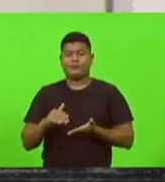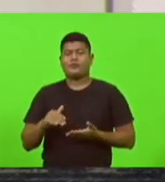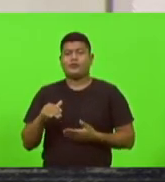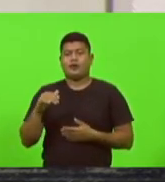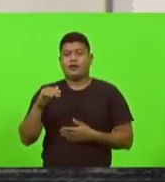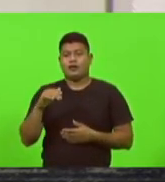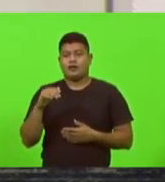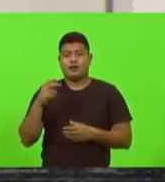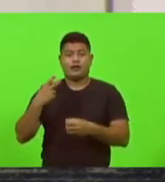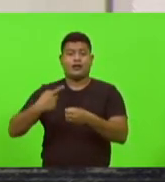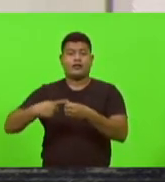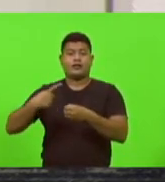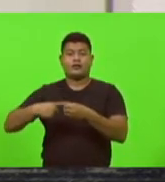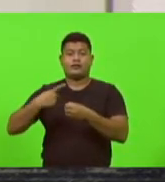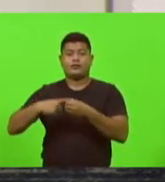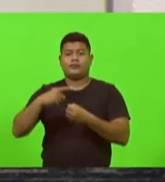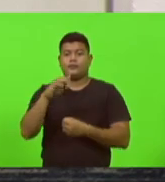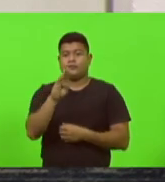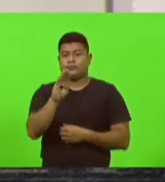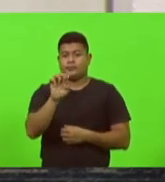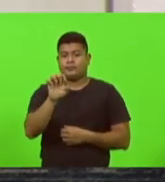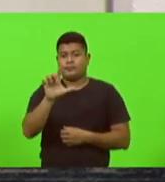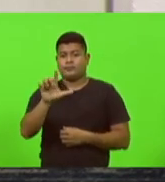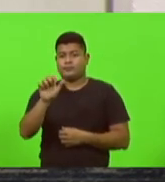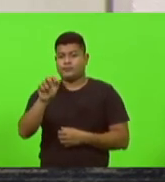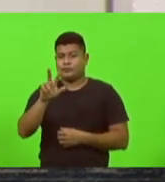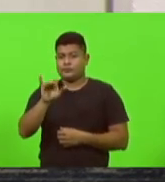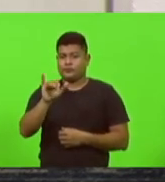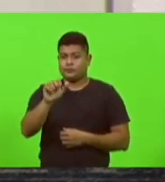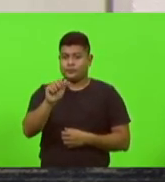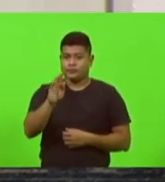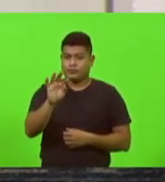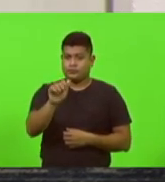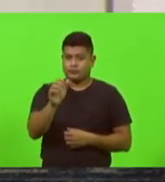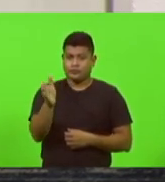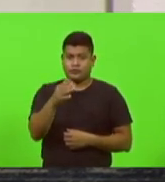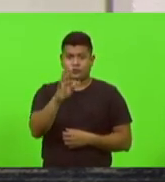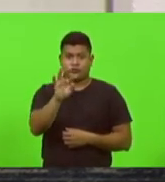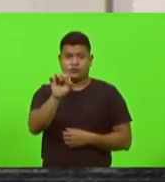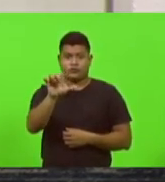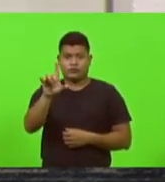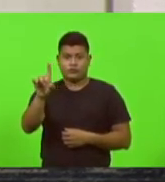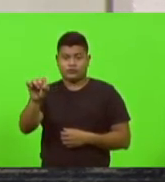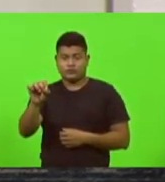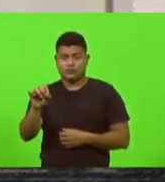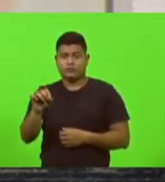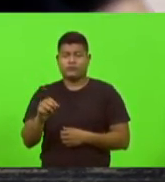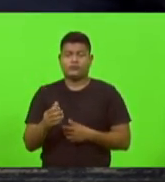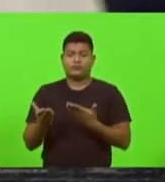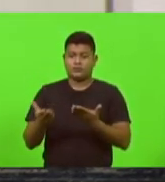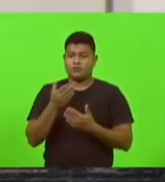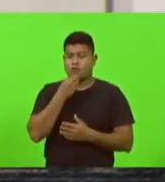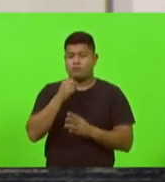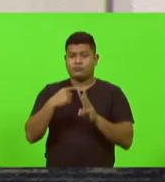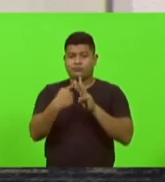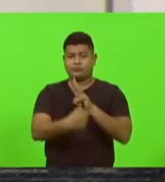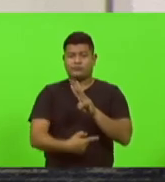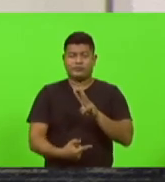Toldo, o Valdecir Kraus, o Mauro Zietziski, o Adilson